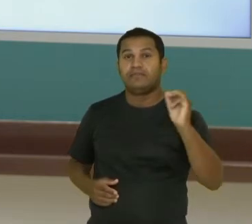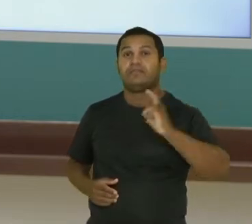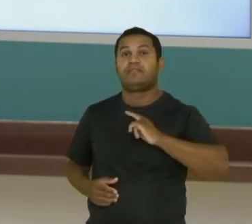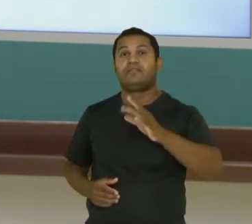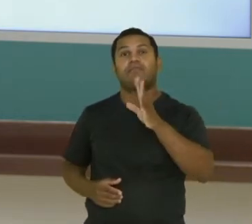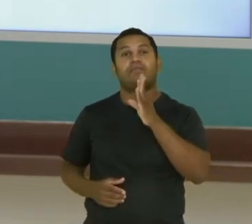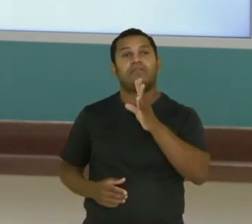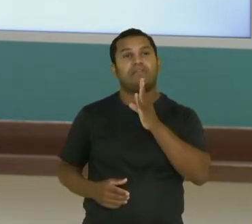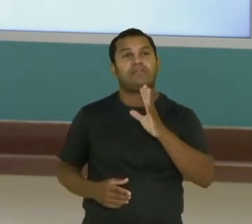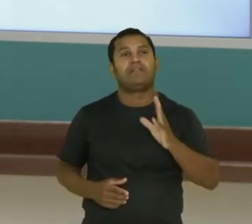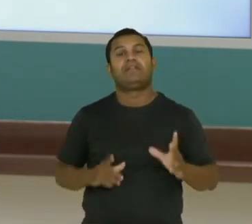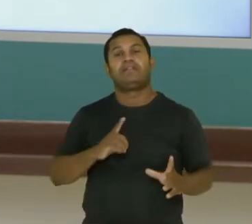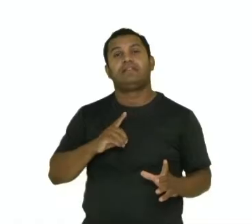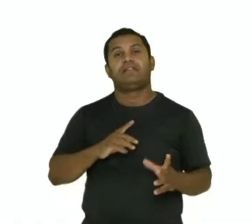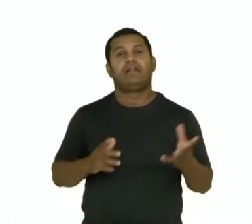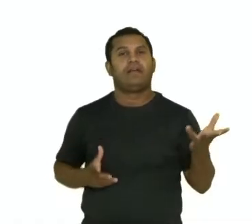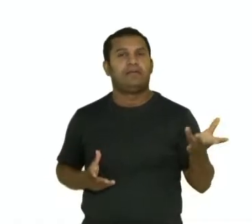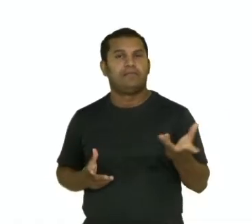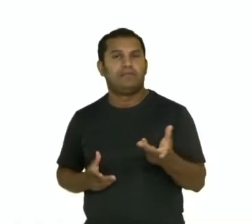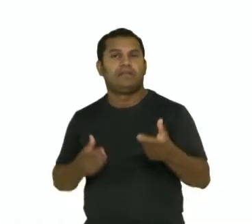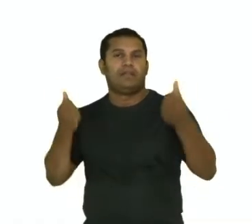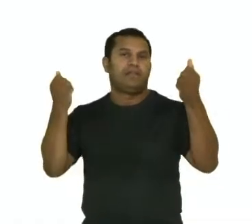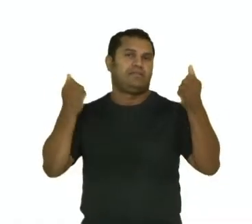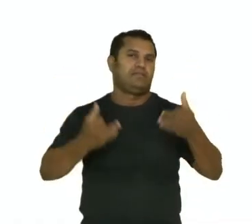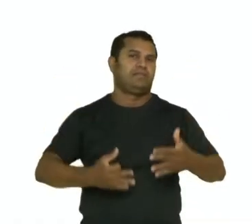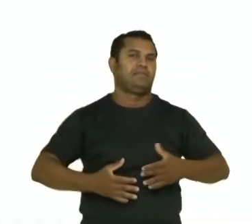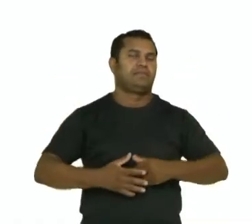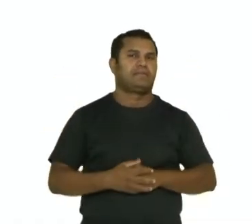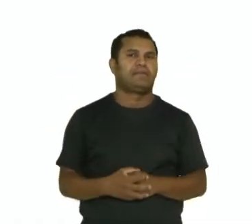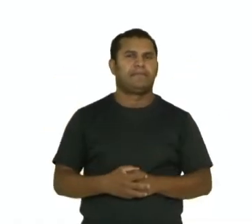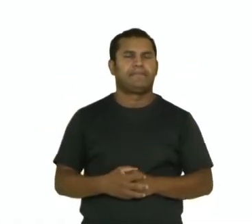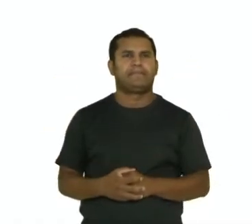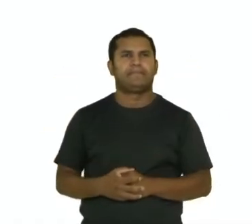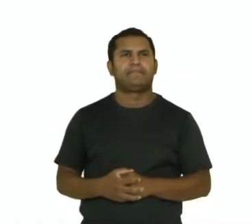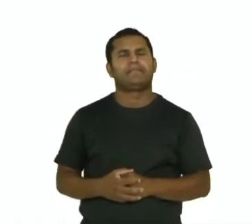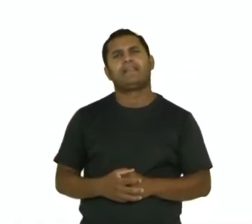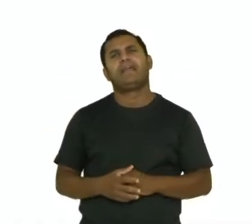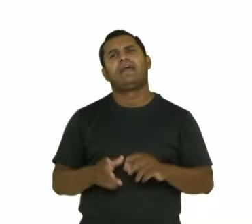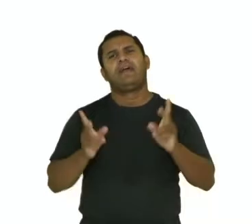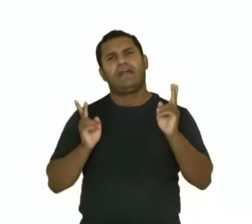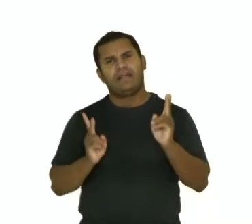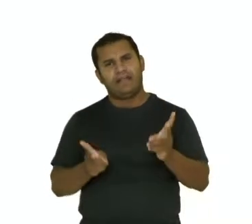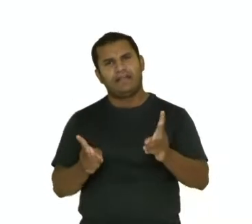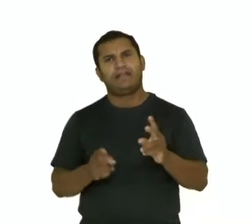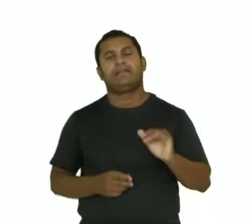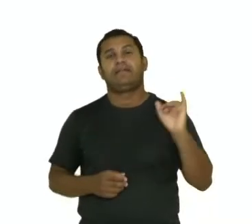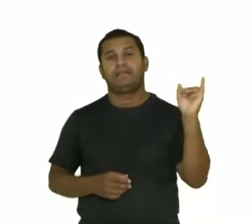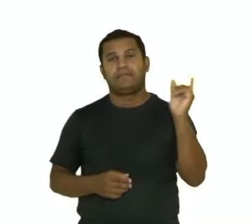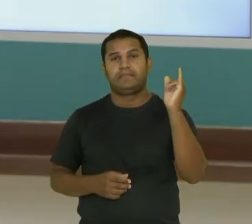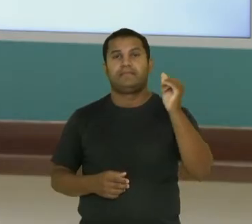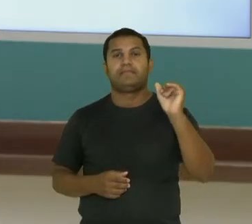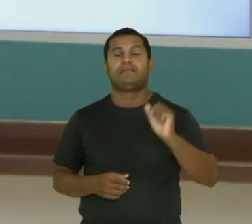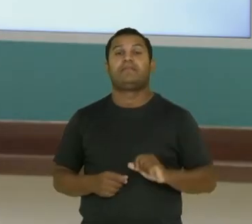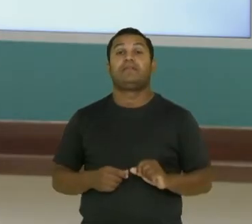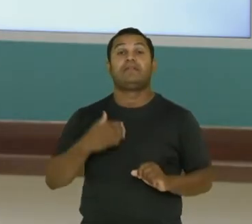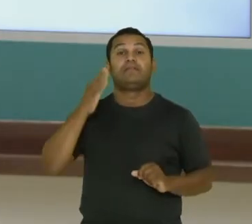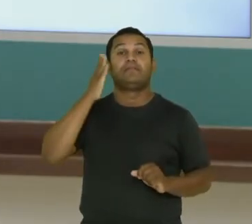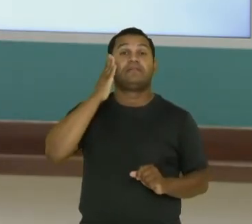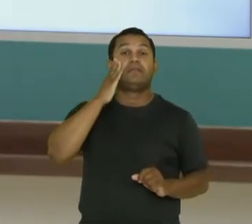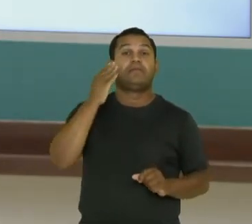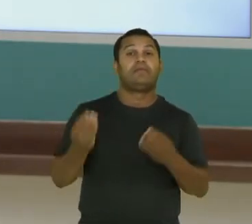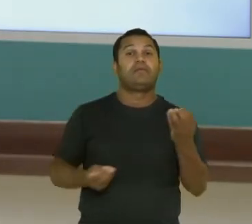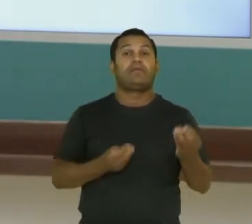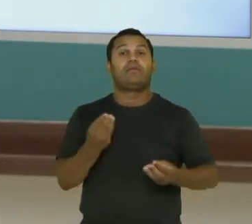de discurso. A forma como você abrirá uma apresentação é sempre importante na hora de fazer um discurso. É justamente